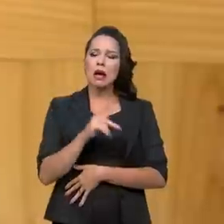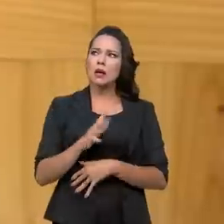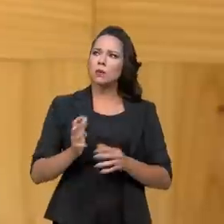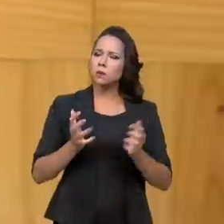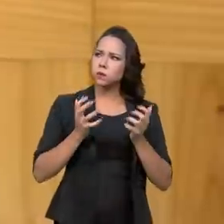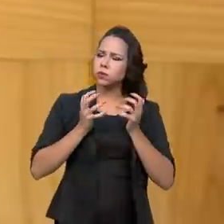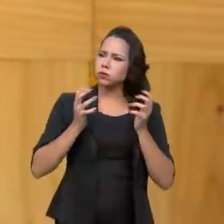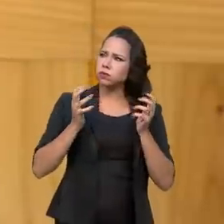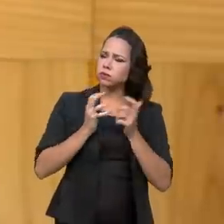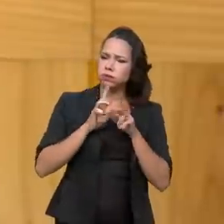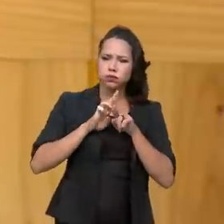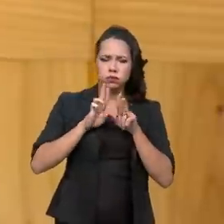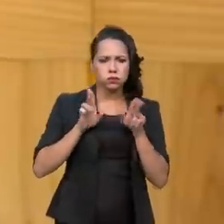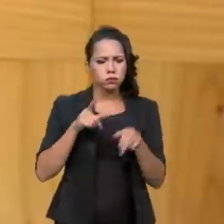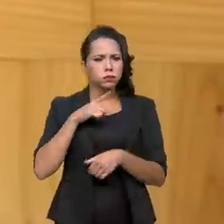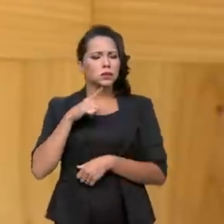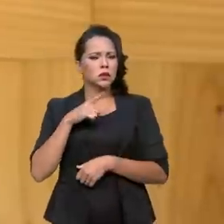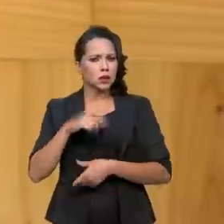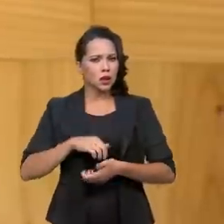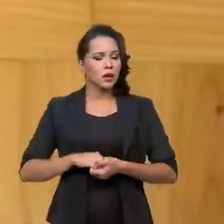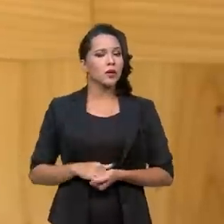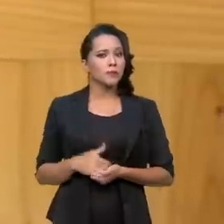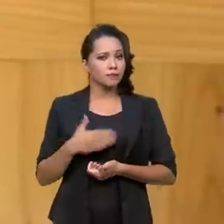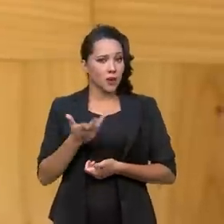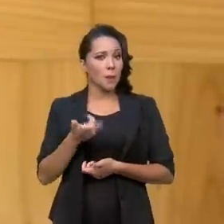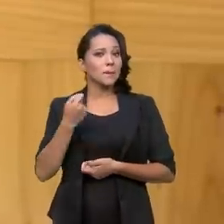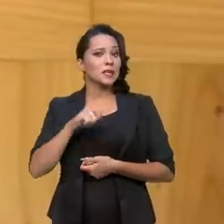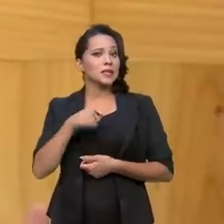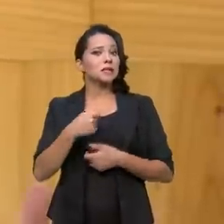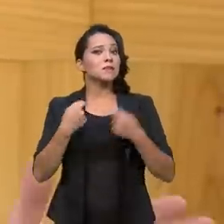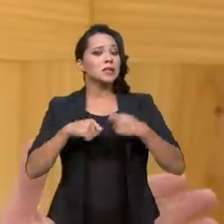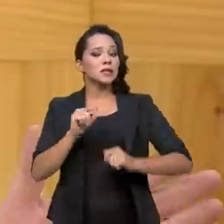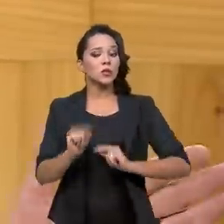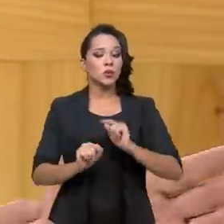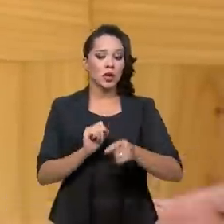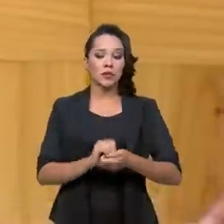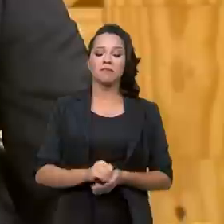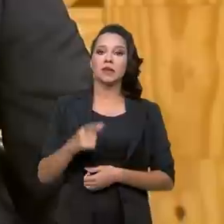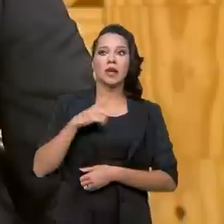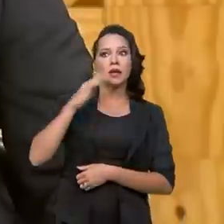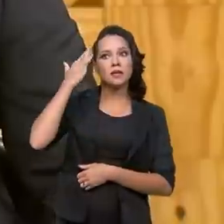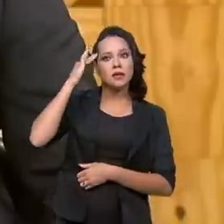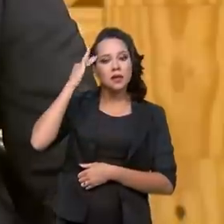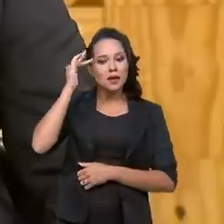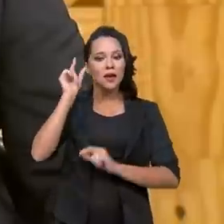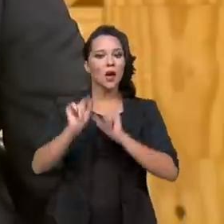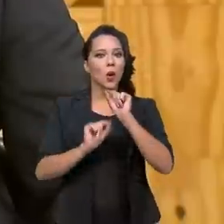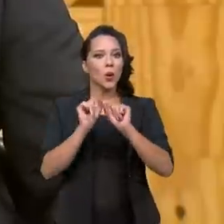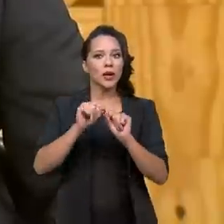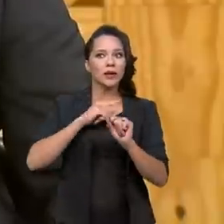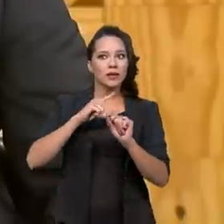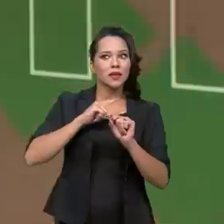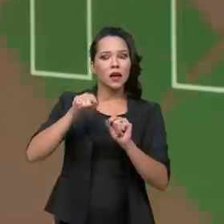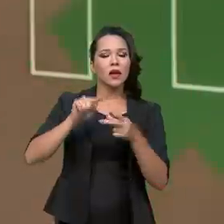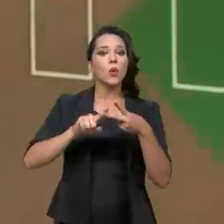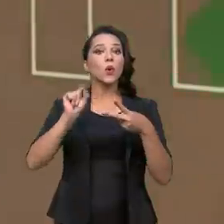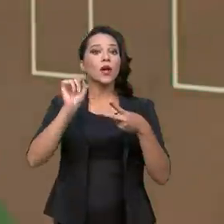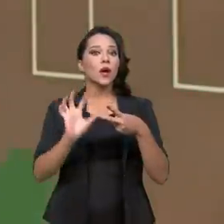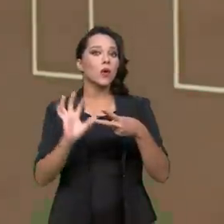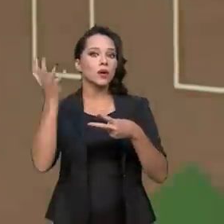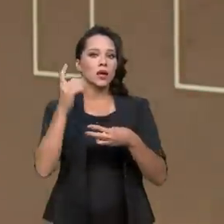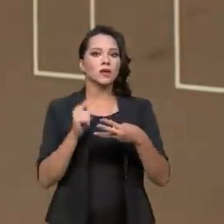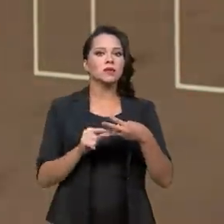que nós temos lá. Então, basicamente, nós precisamos de quê? Ter a noção do que está, o que existe lá, o que acontece lá,